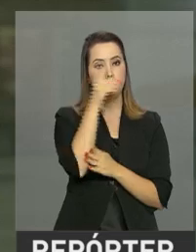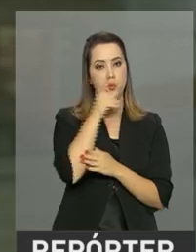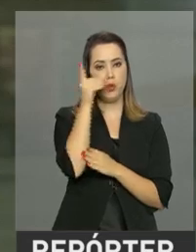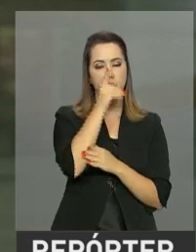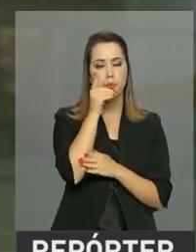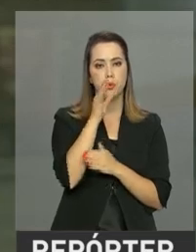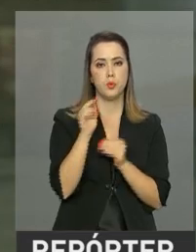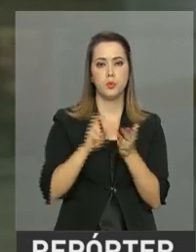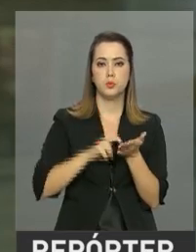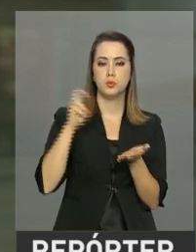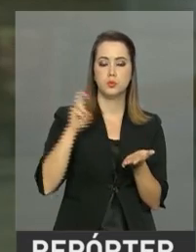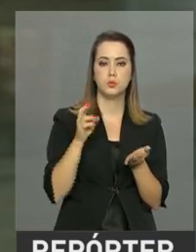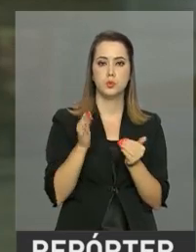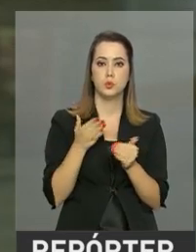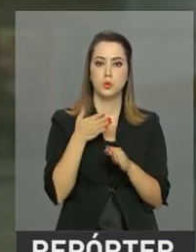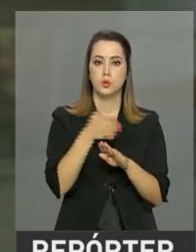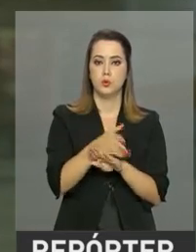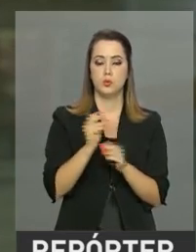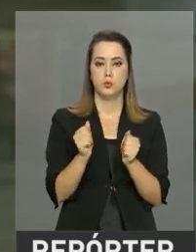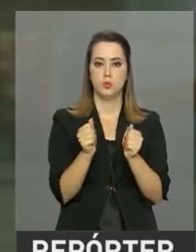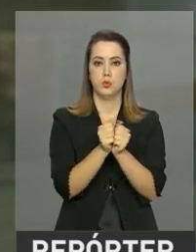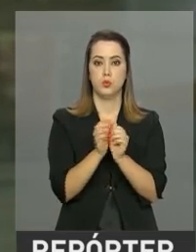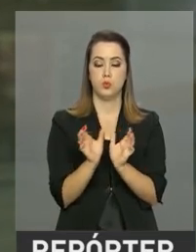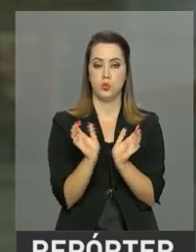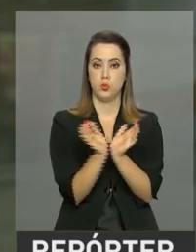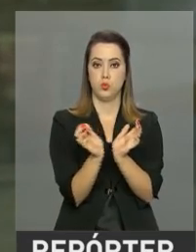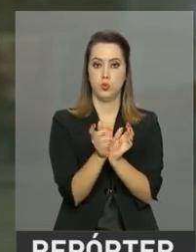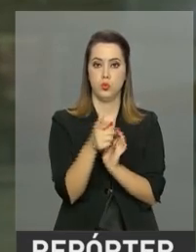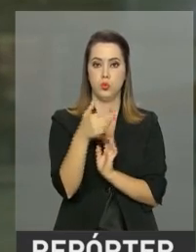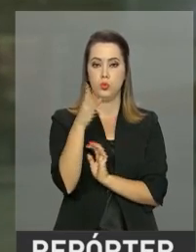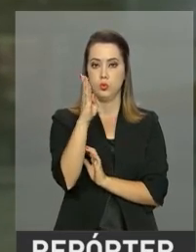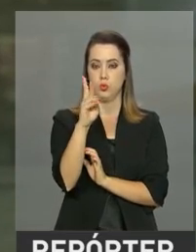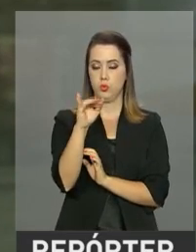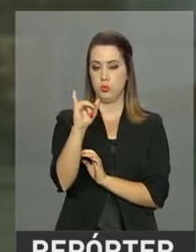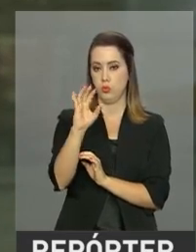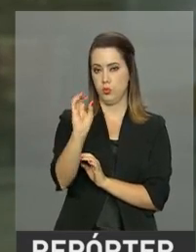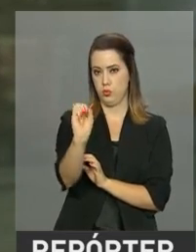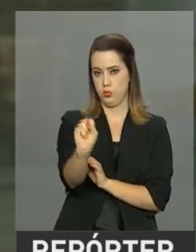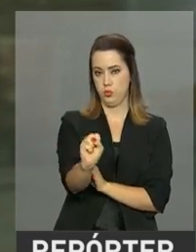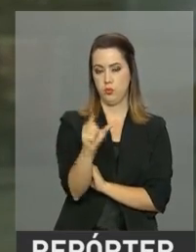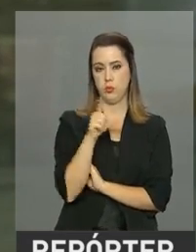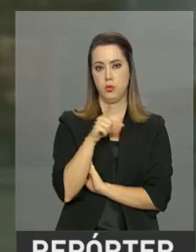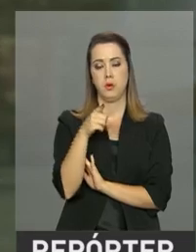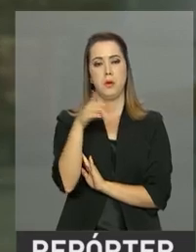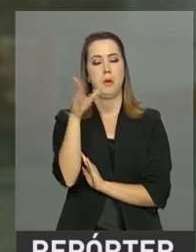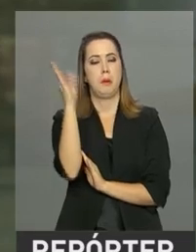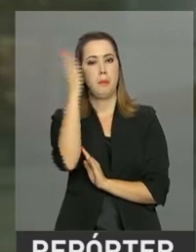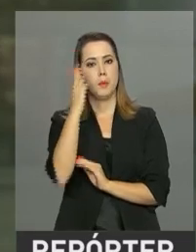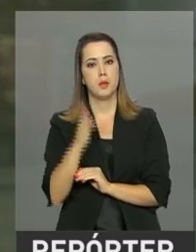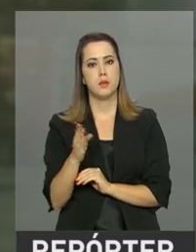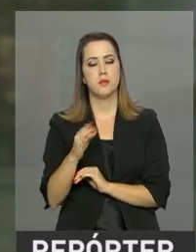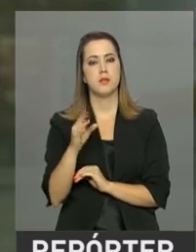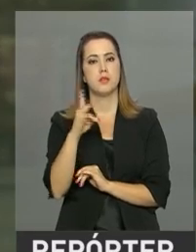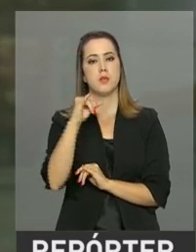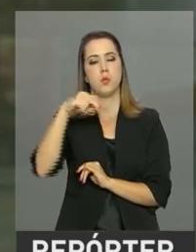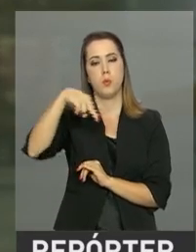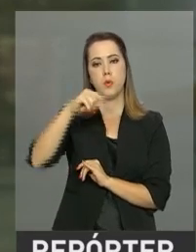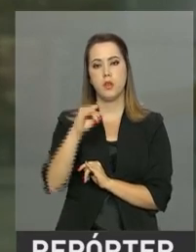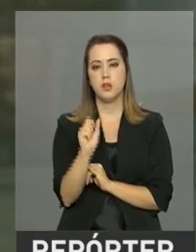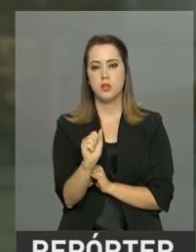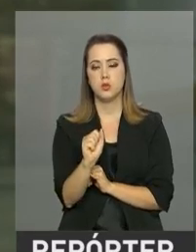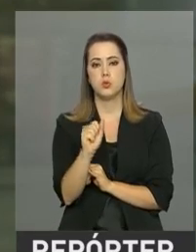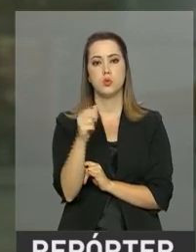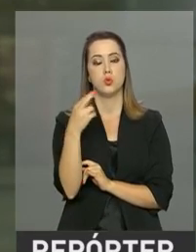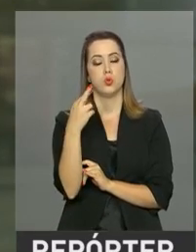Temer participa com outros líderes dos BRICS, grupo formado por Brasil, Rússia, Índia, China e África do Sul, de